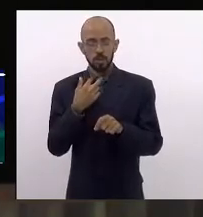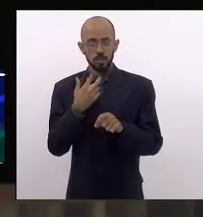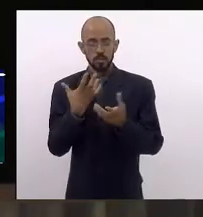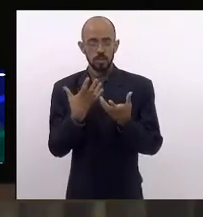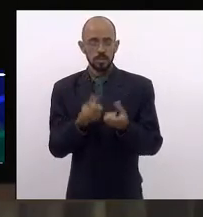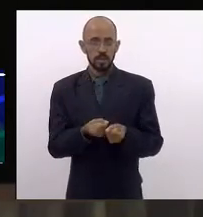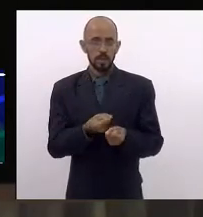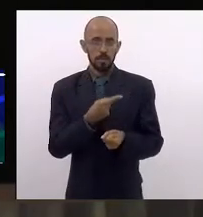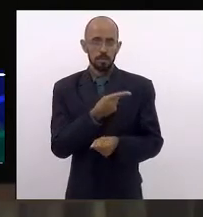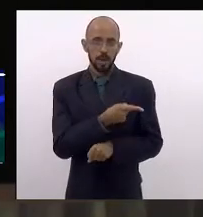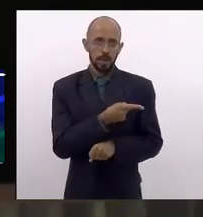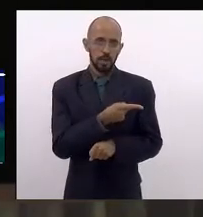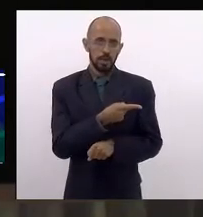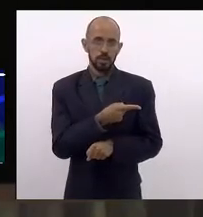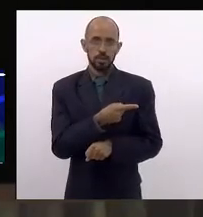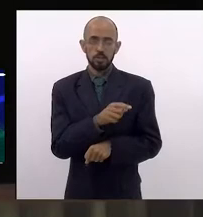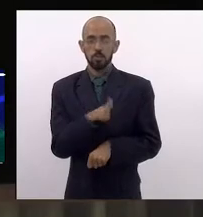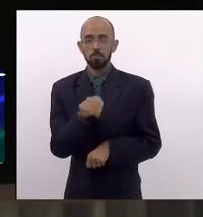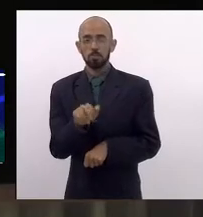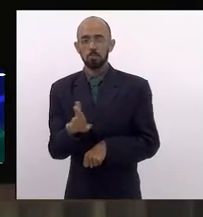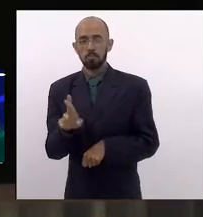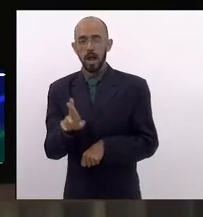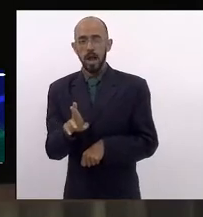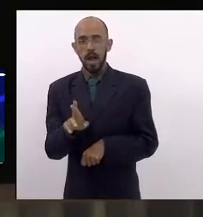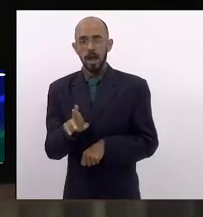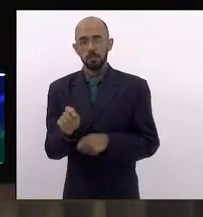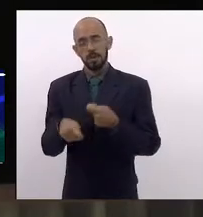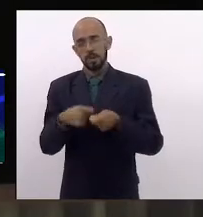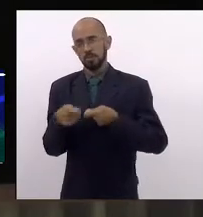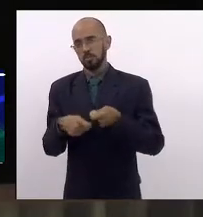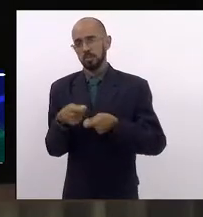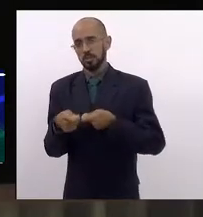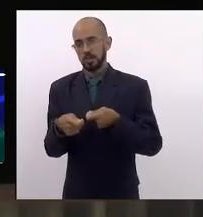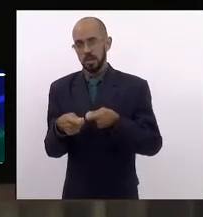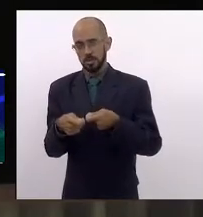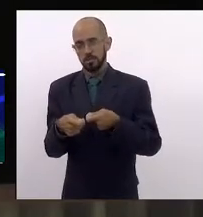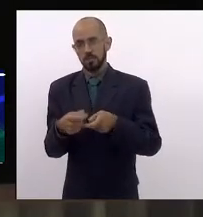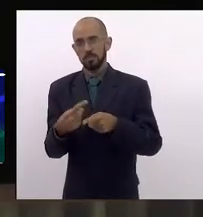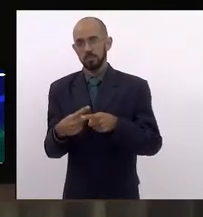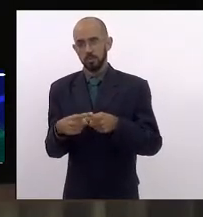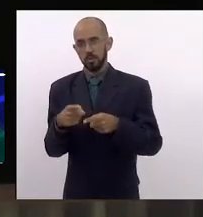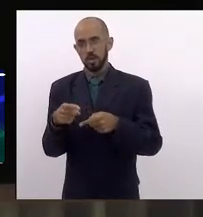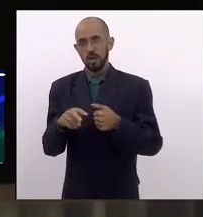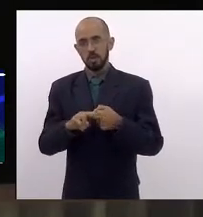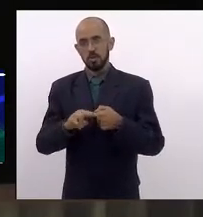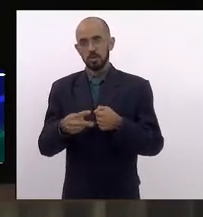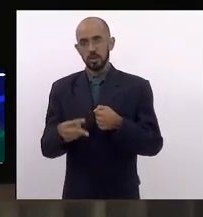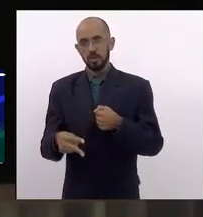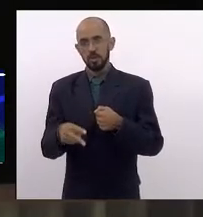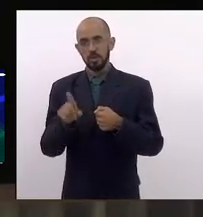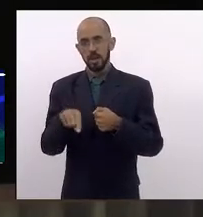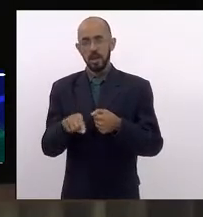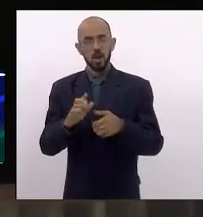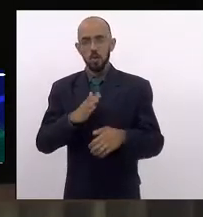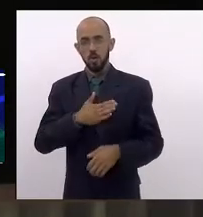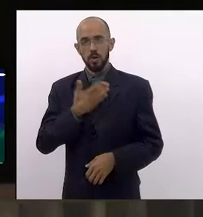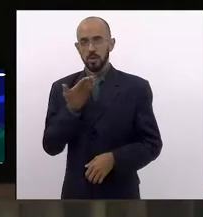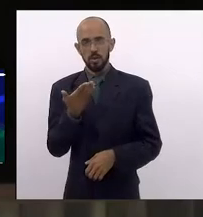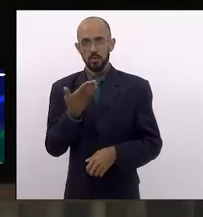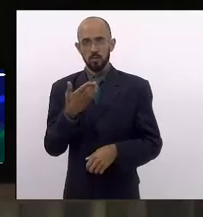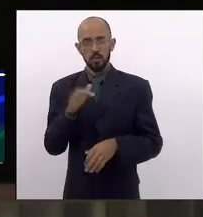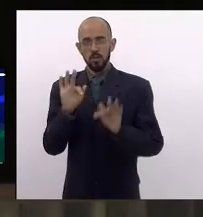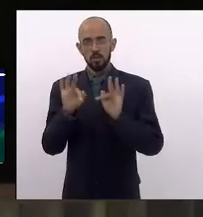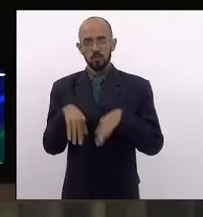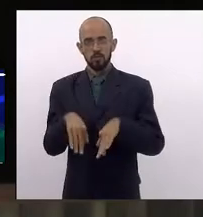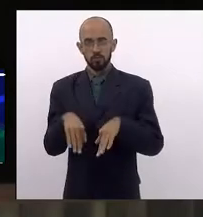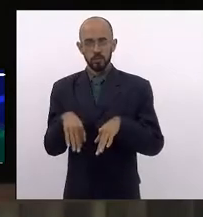eles um Botequim sequer para administrar porque aí O resultado é um desastre total e fim